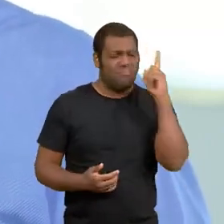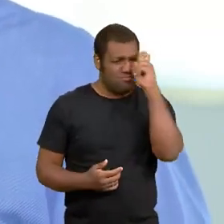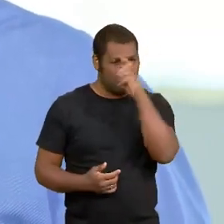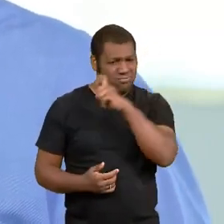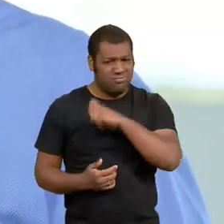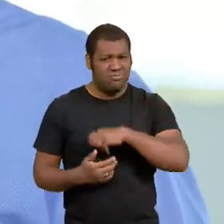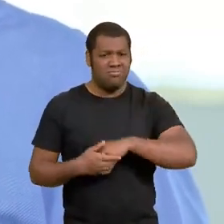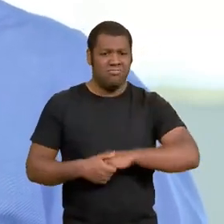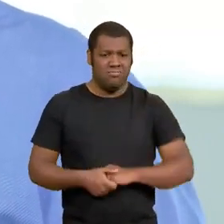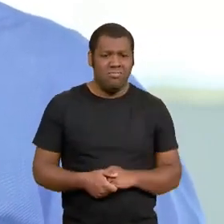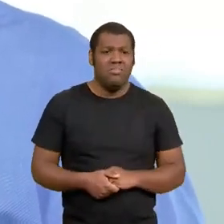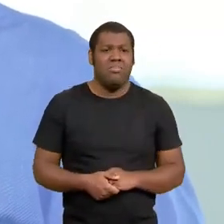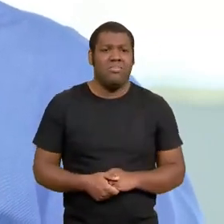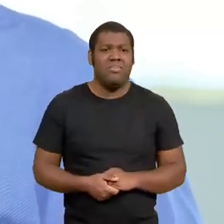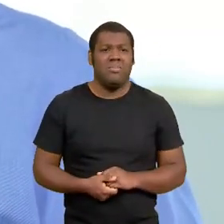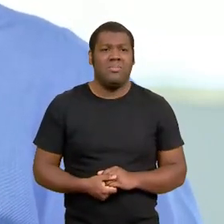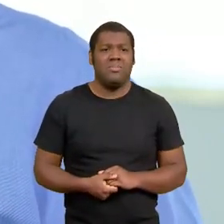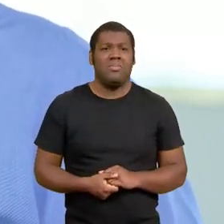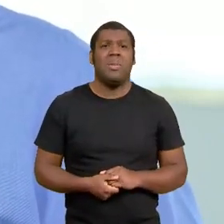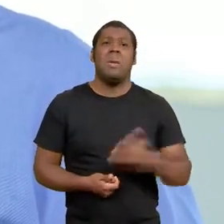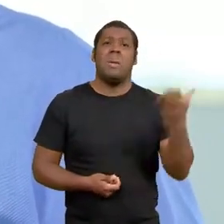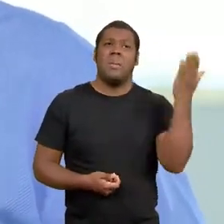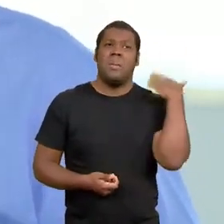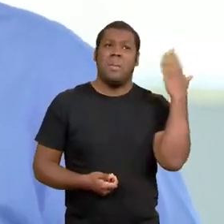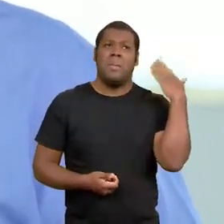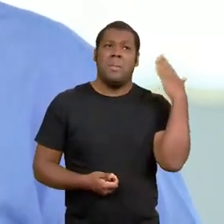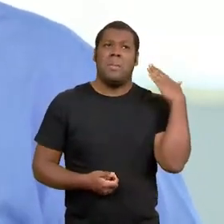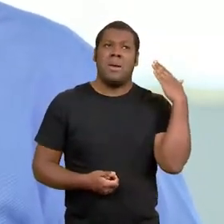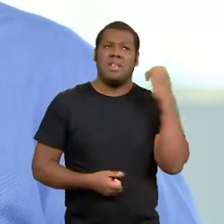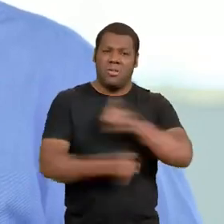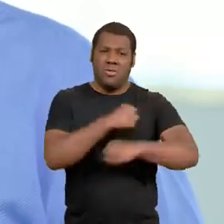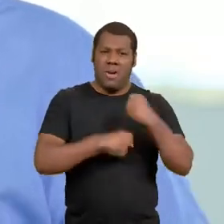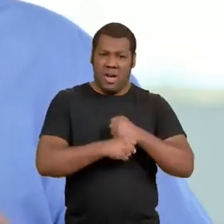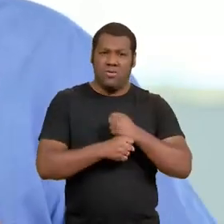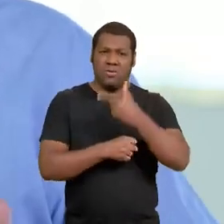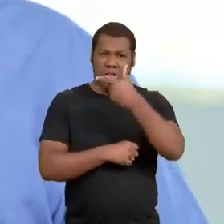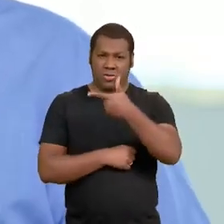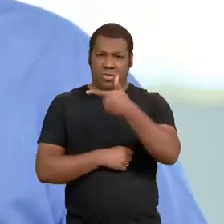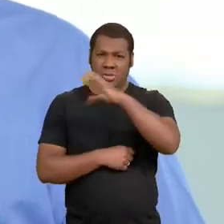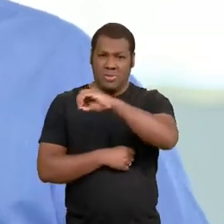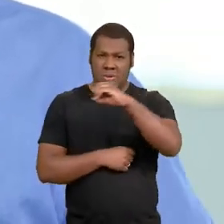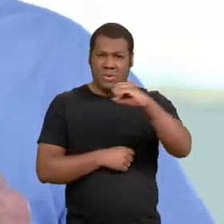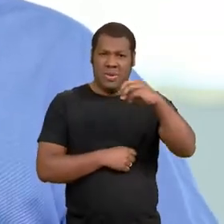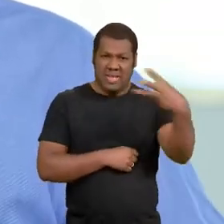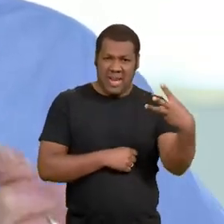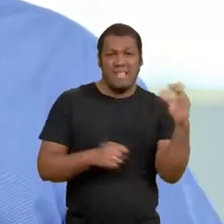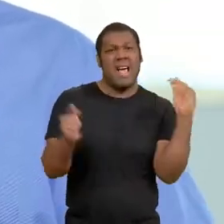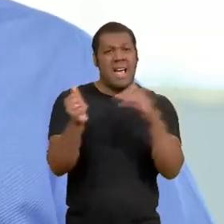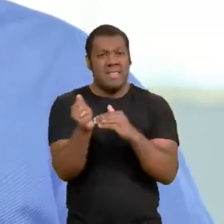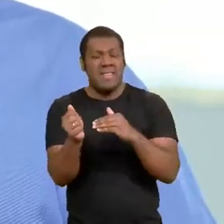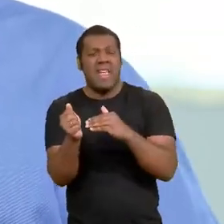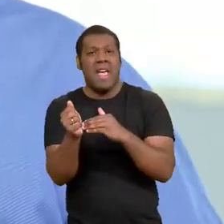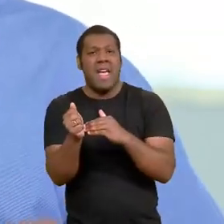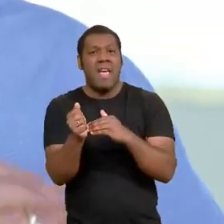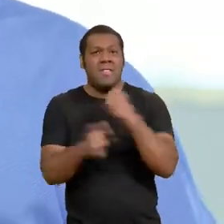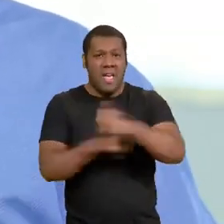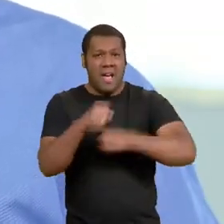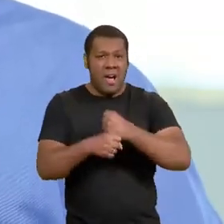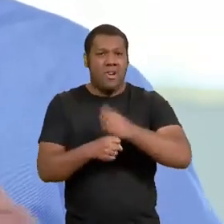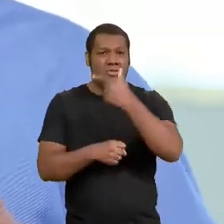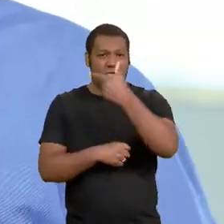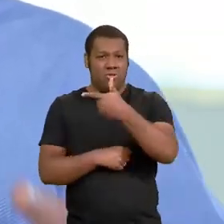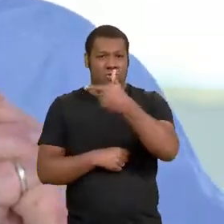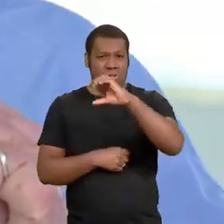sabe, entre 2003 e 2015. Nós quase fizemos. Esse país foi mais justo, gerou mais emprego, pagou